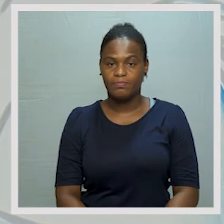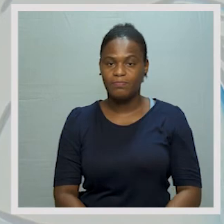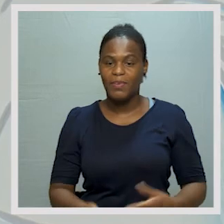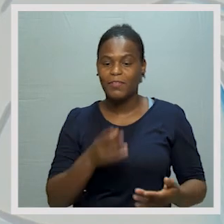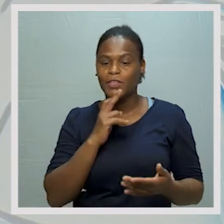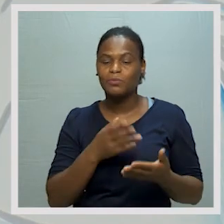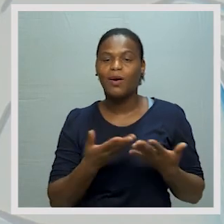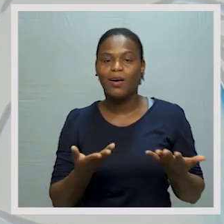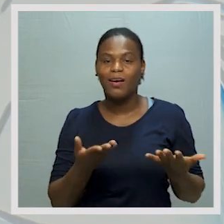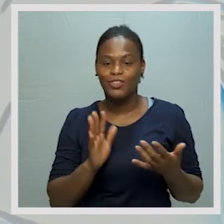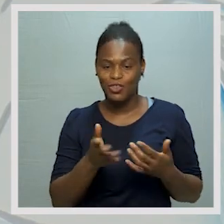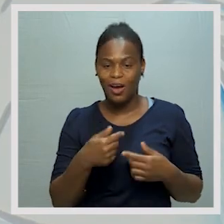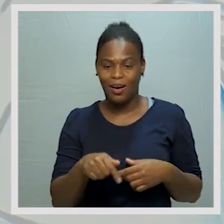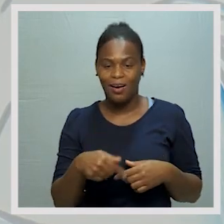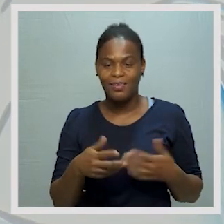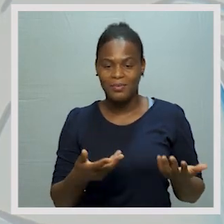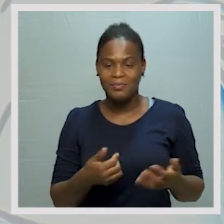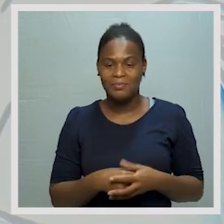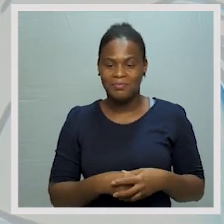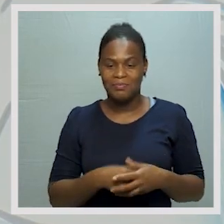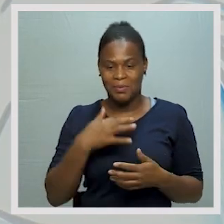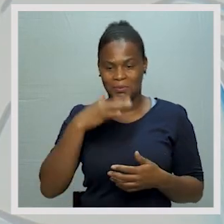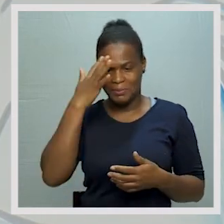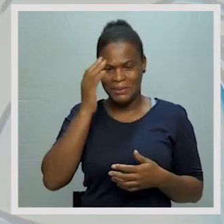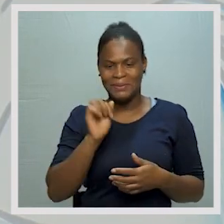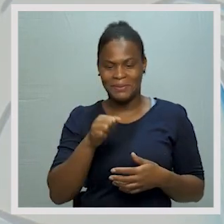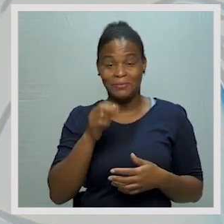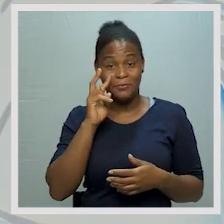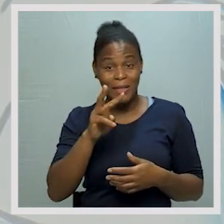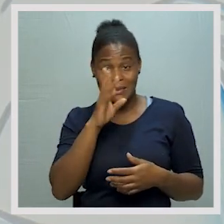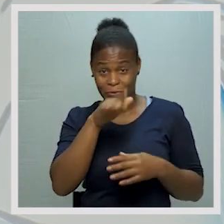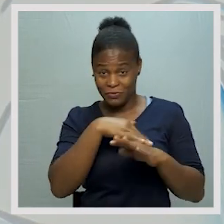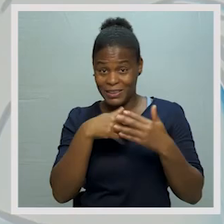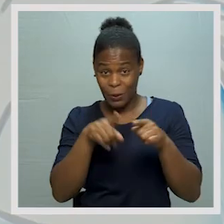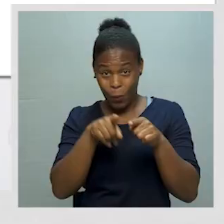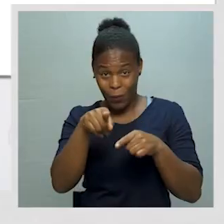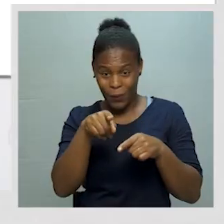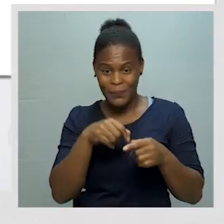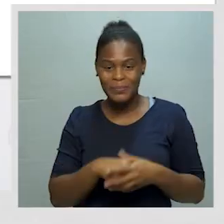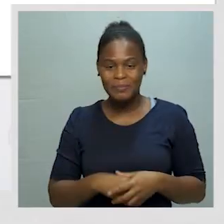A resposta vocês já têm? Acho que sim. Vamos ver se fizeram assim.